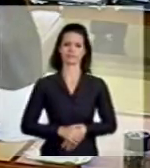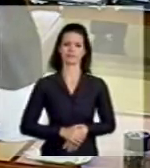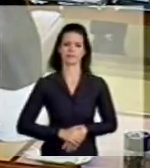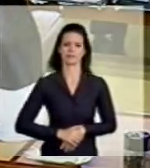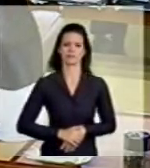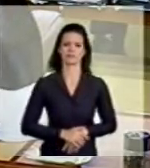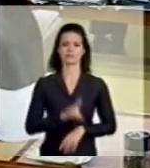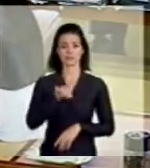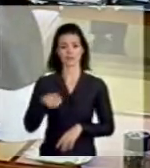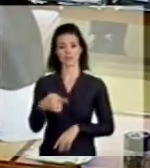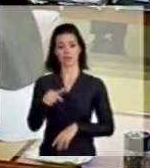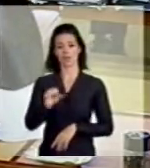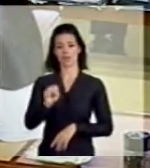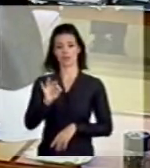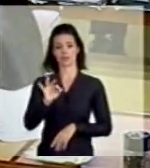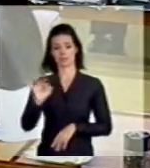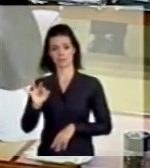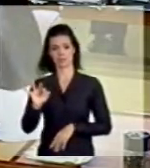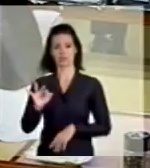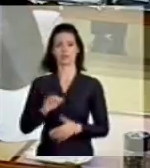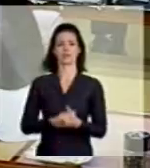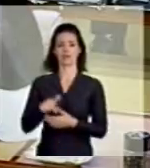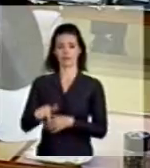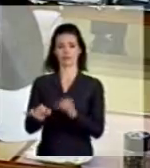após a decisão do Supremo, a prática do ato libidinoso em